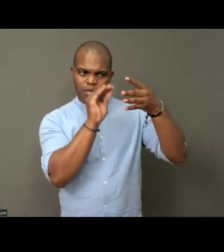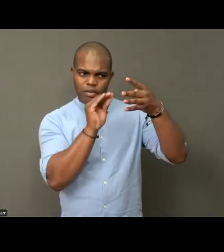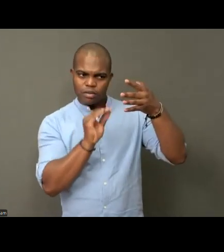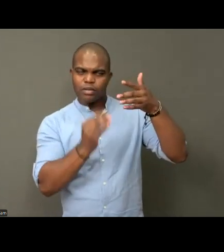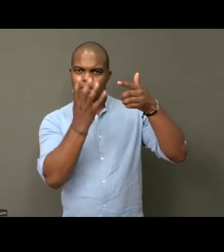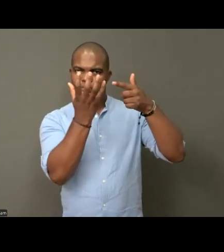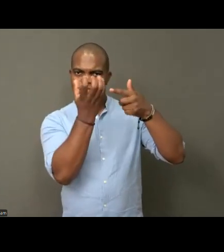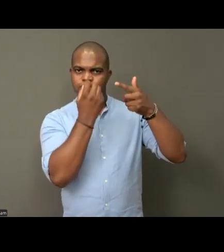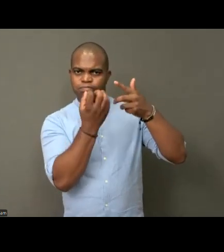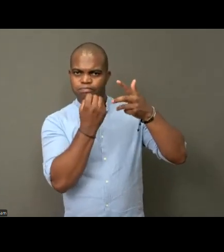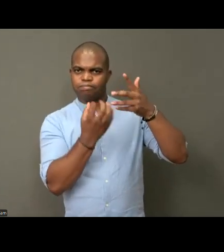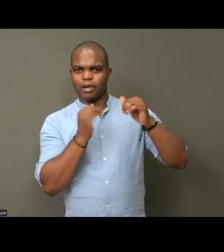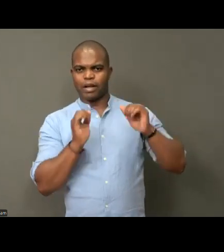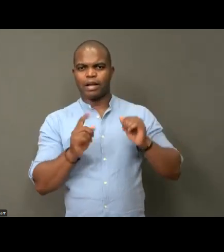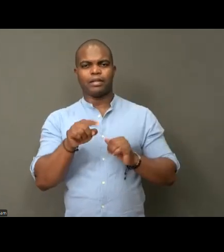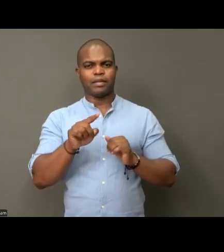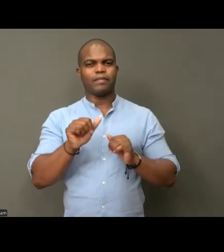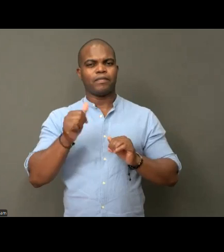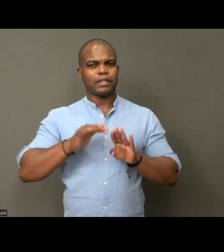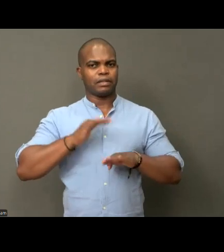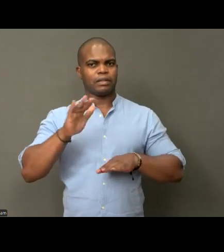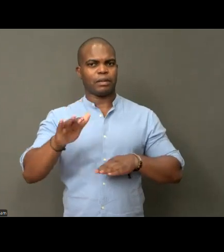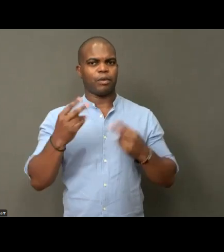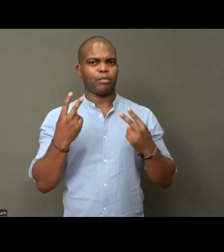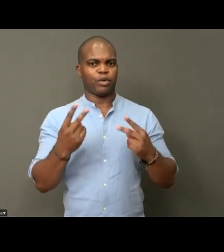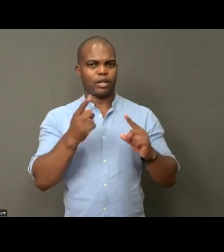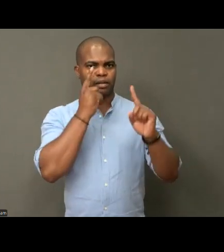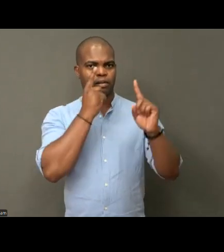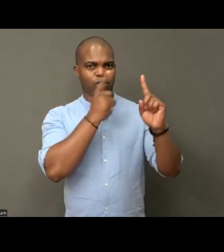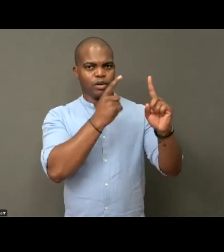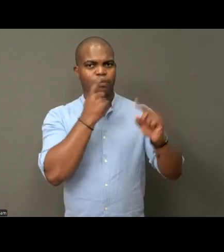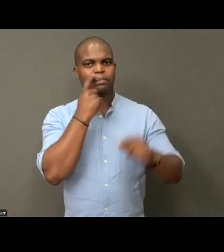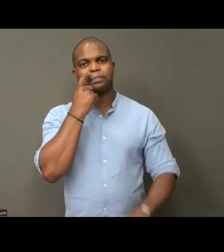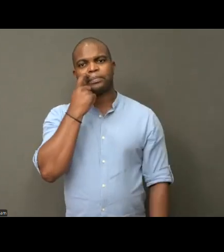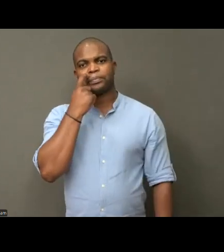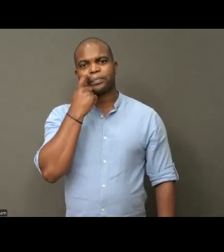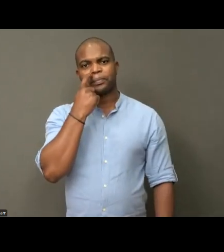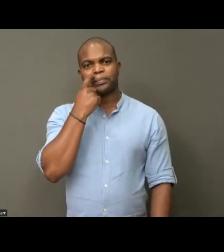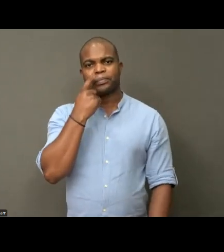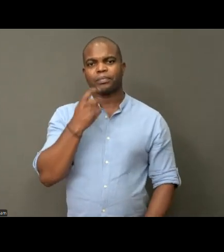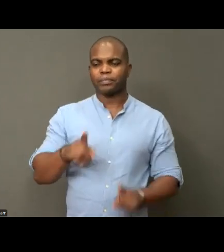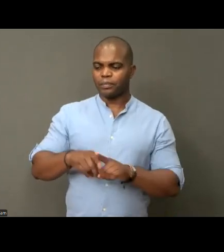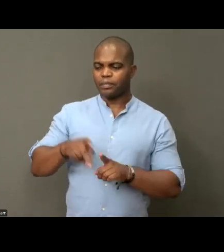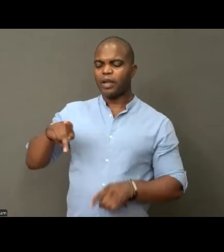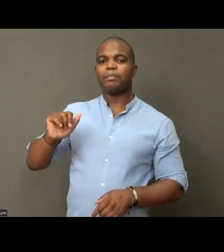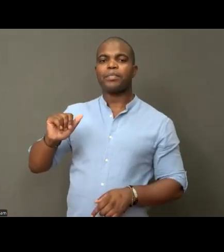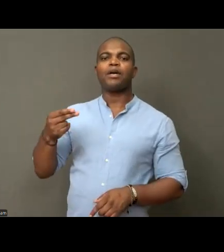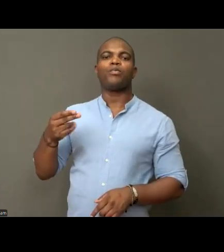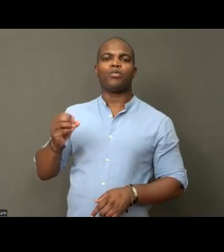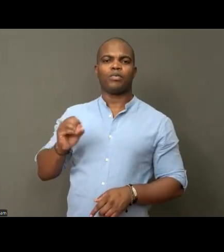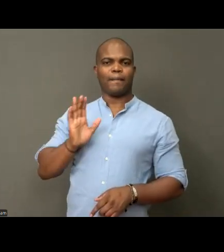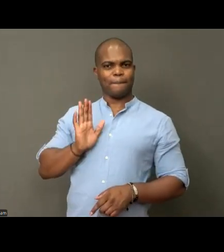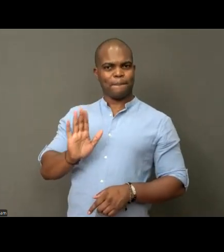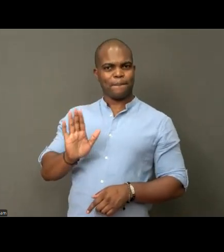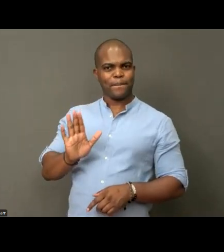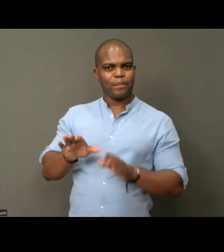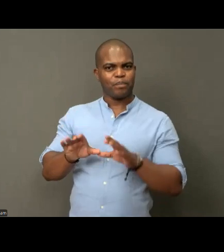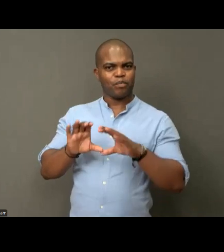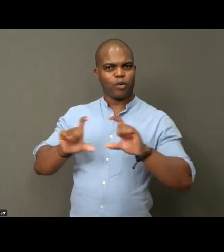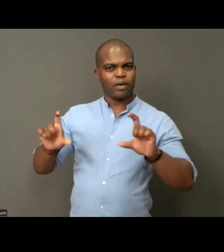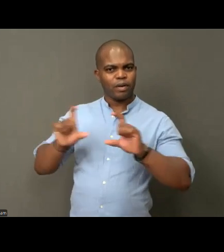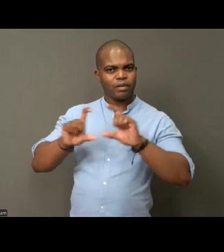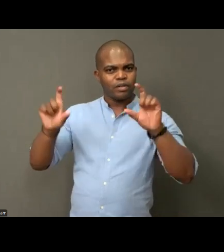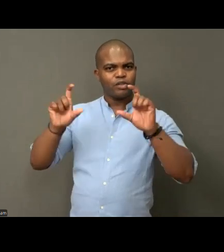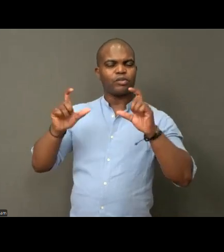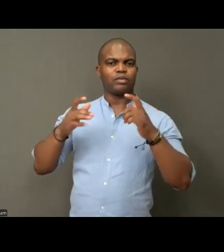passo associal e que faz parte das descrições de eliminação conduzidas pela OPAS.